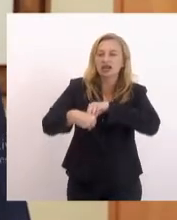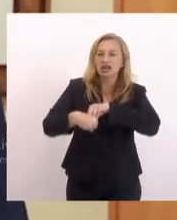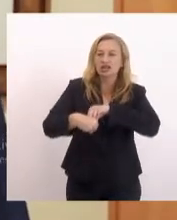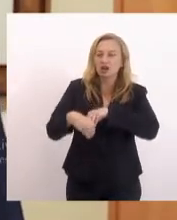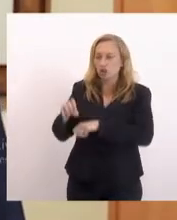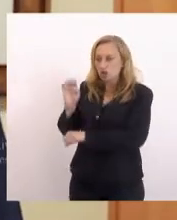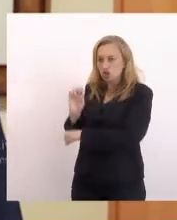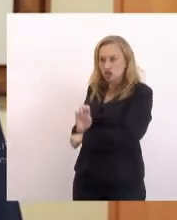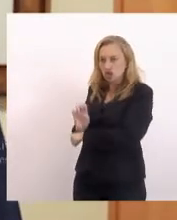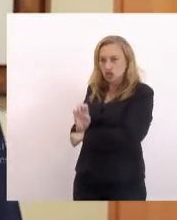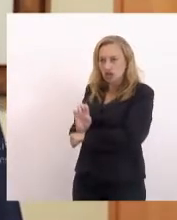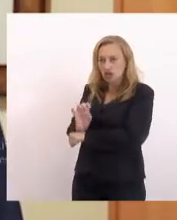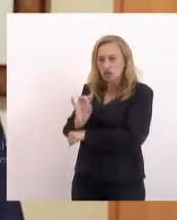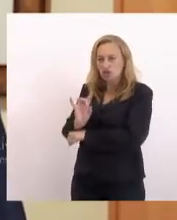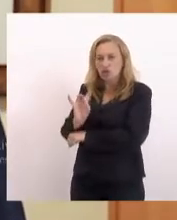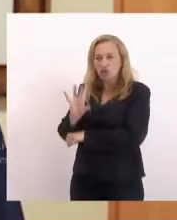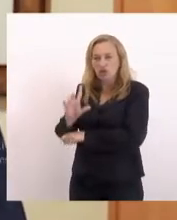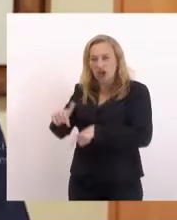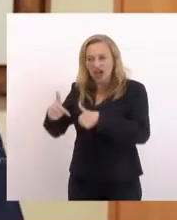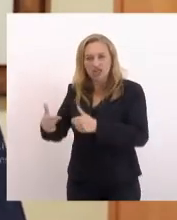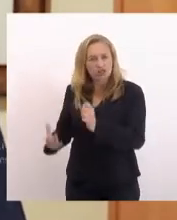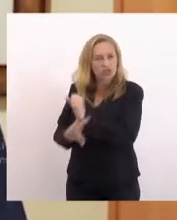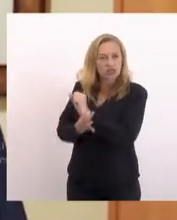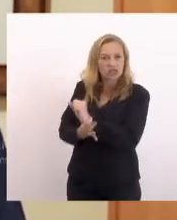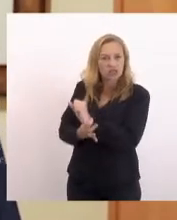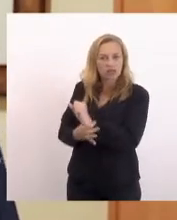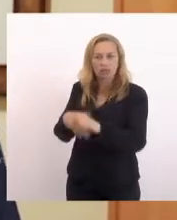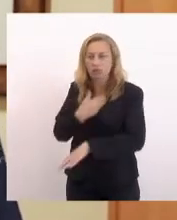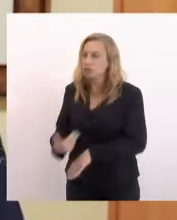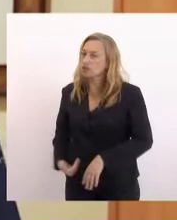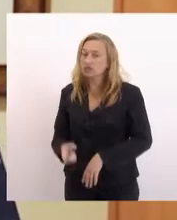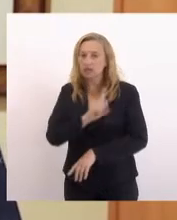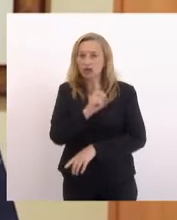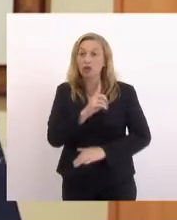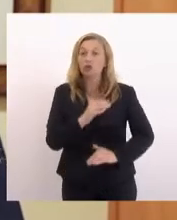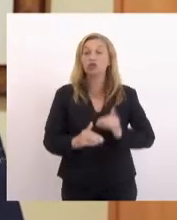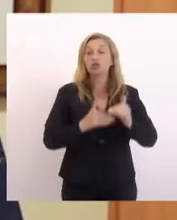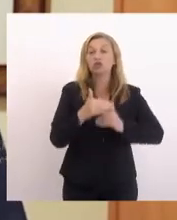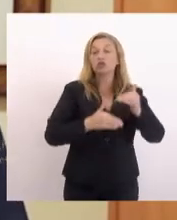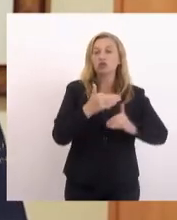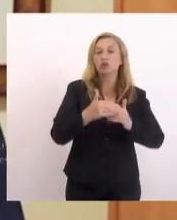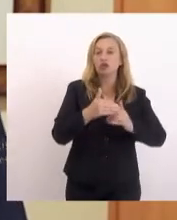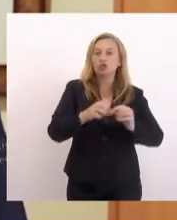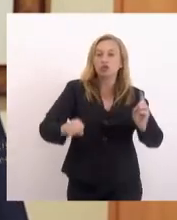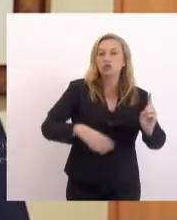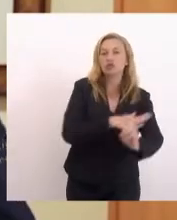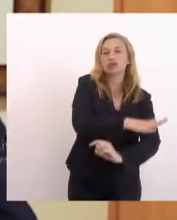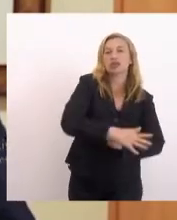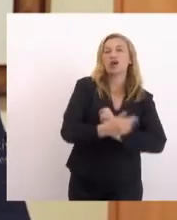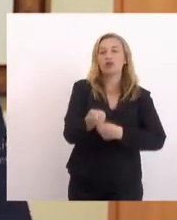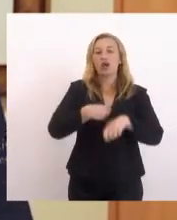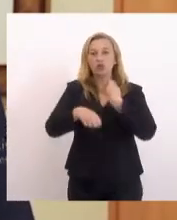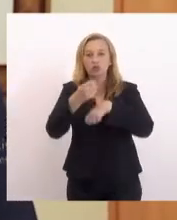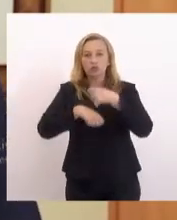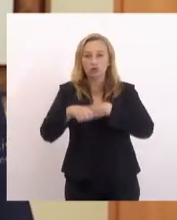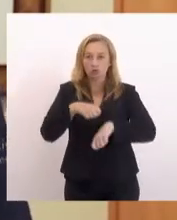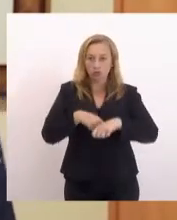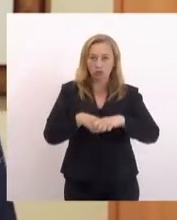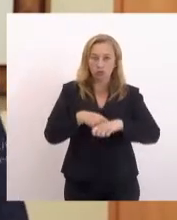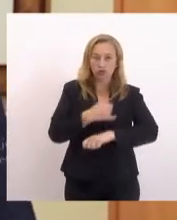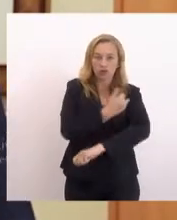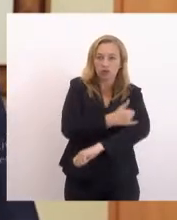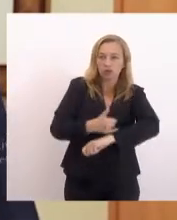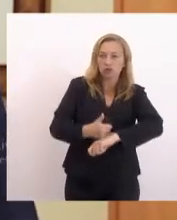se faz apenas com segurança pública, mas também com desenvolvimento social, econômico e infraestrutura para